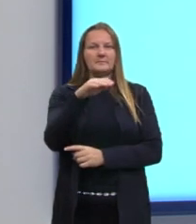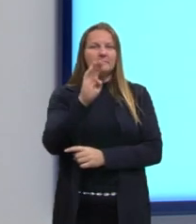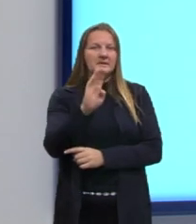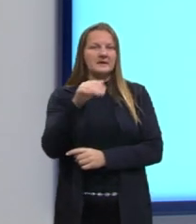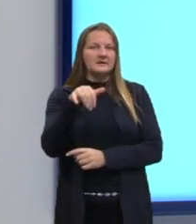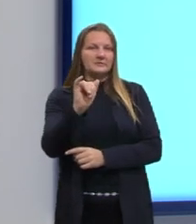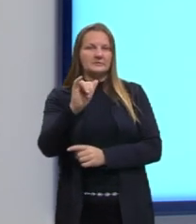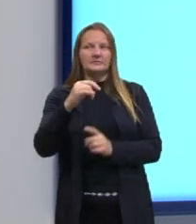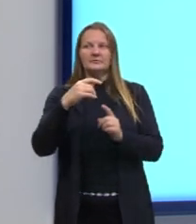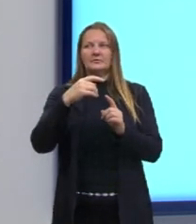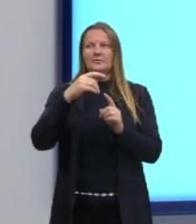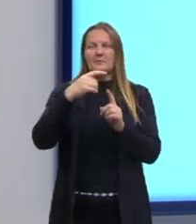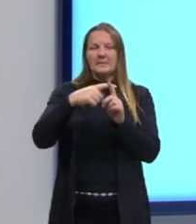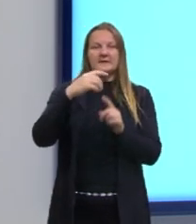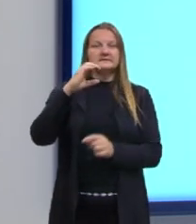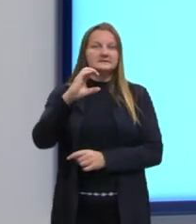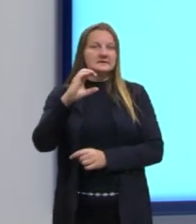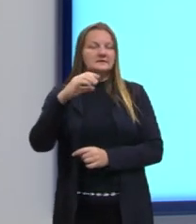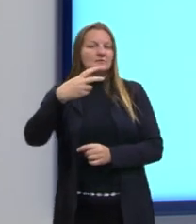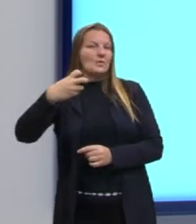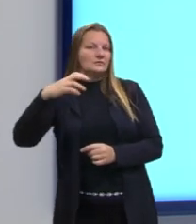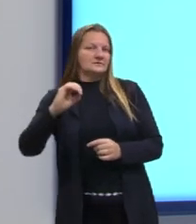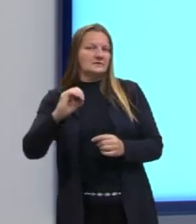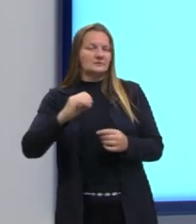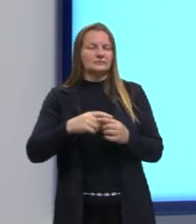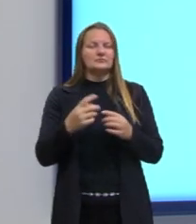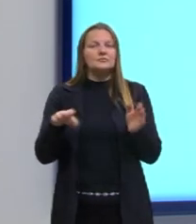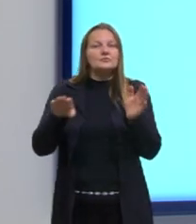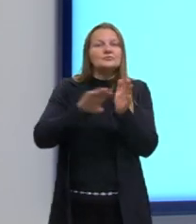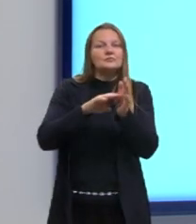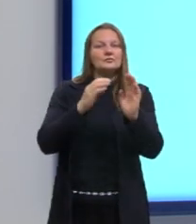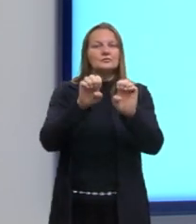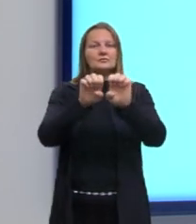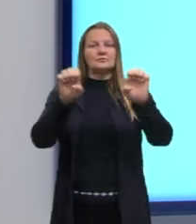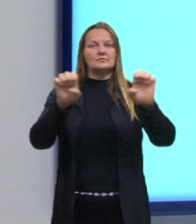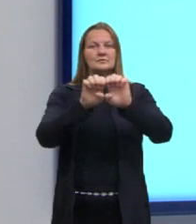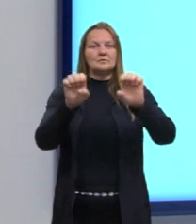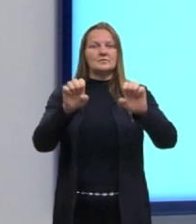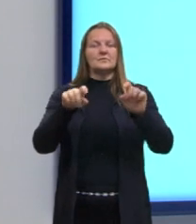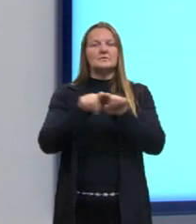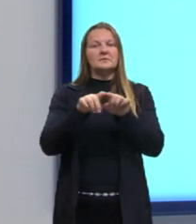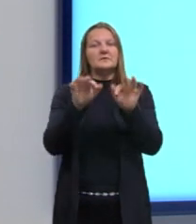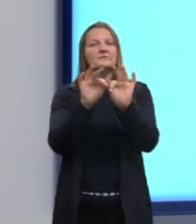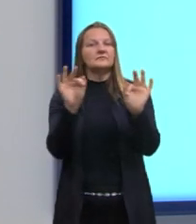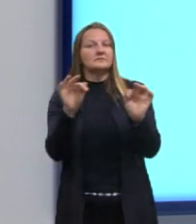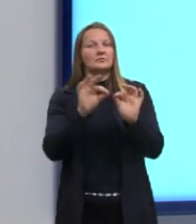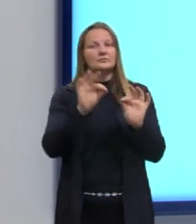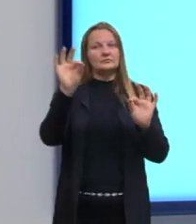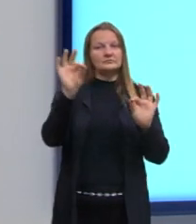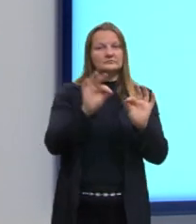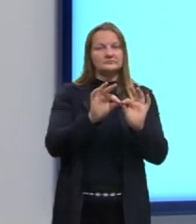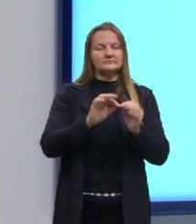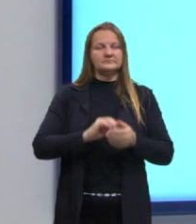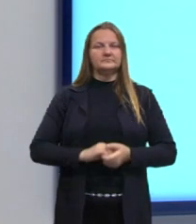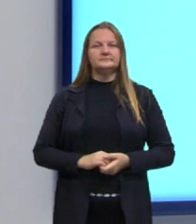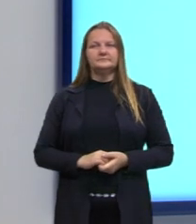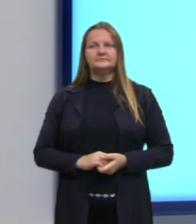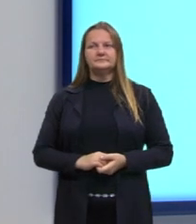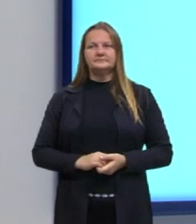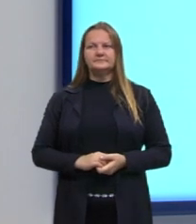analítica é uma forma semelhante então né de chegar na equação ou na da reta